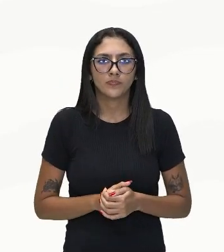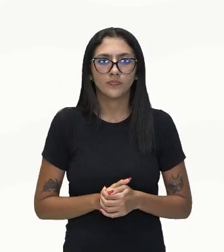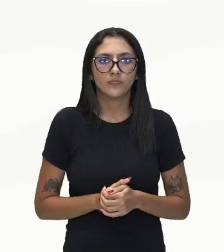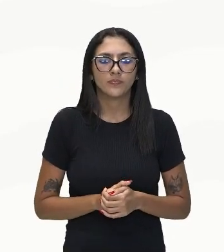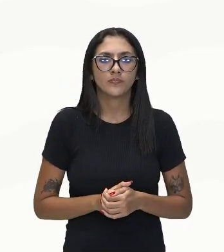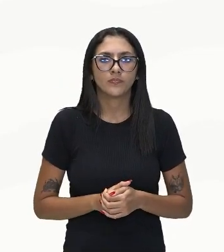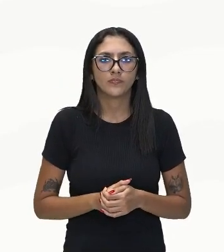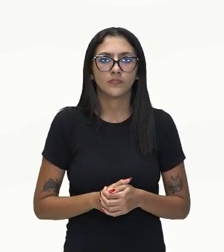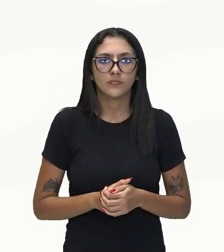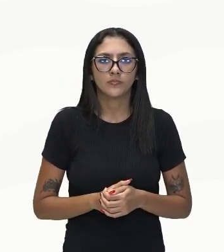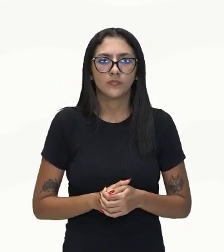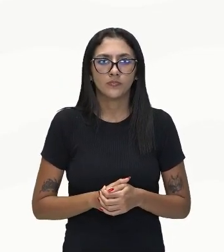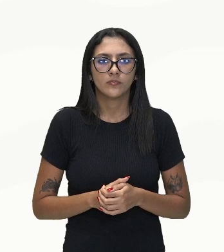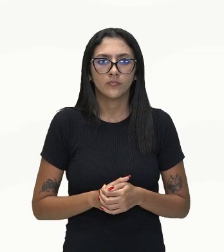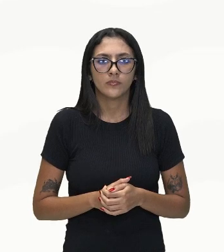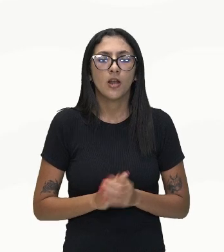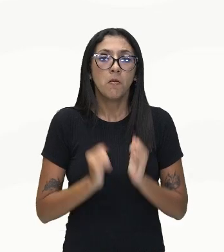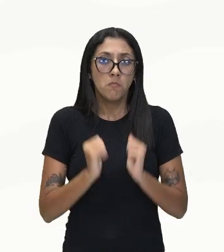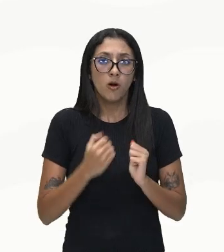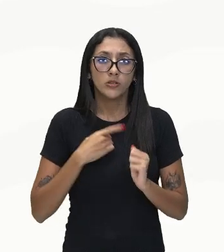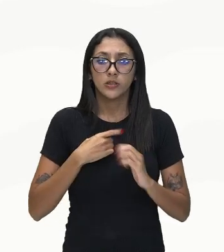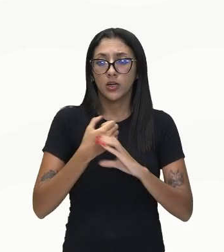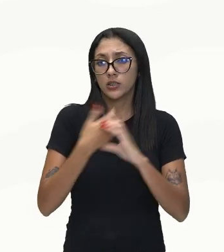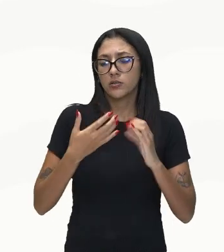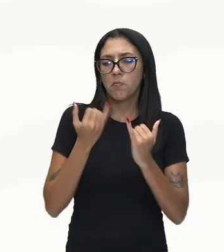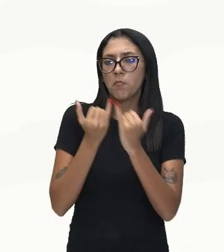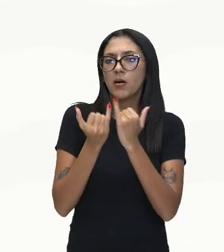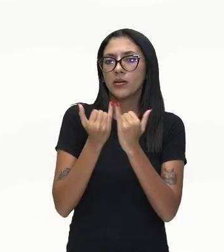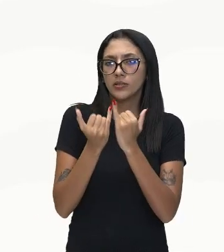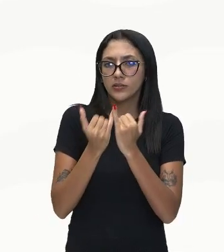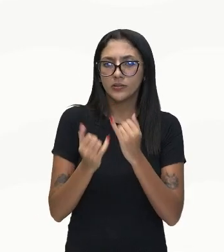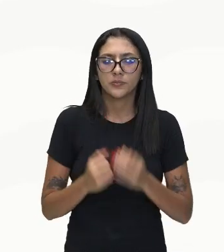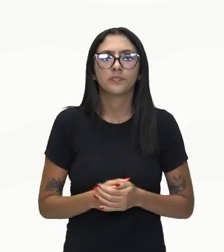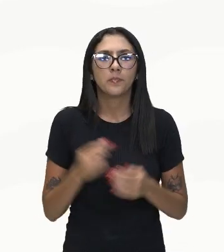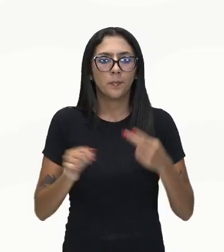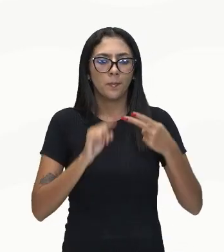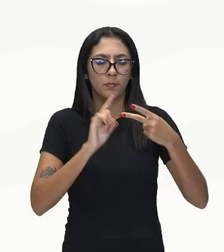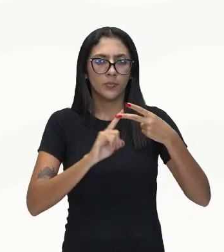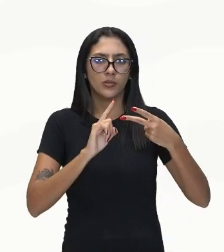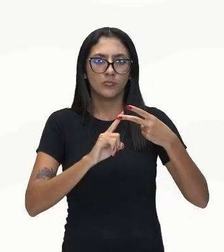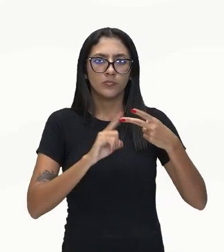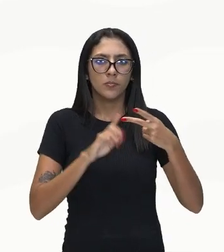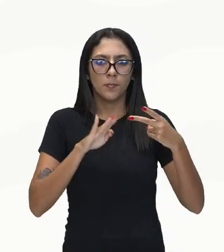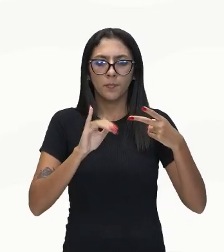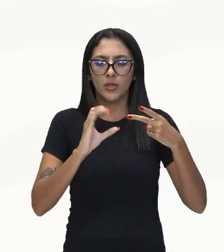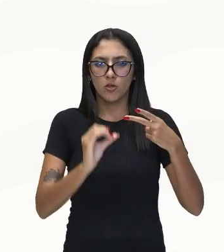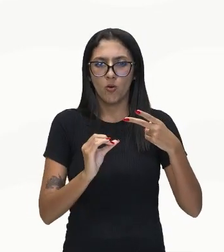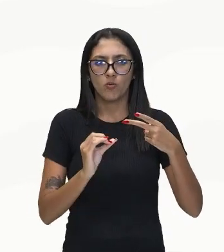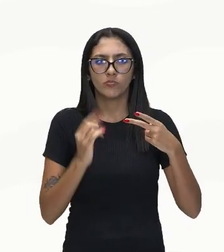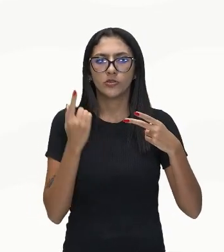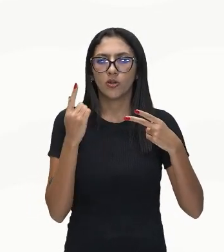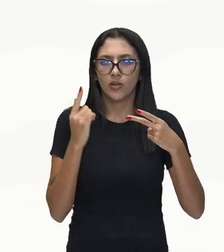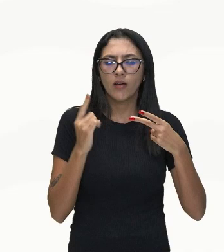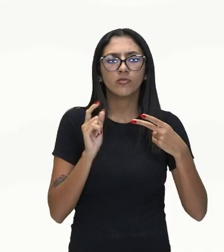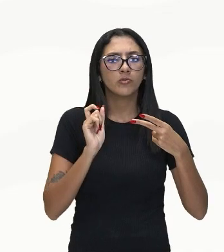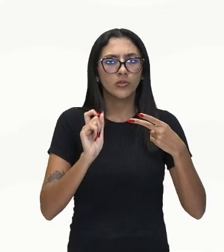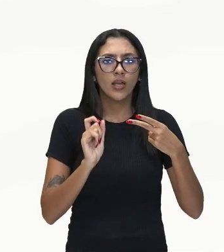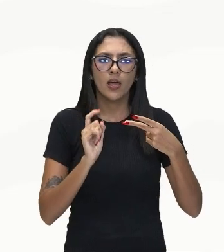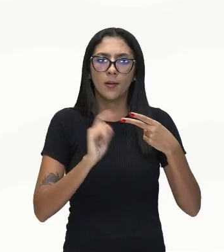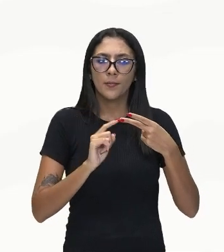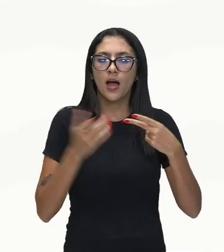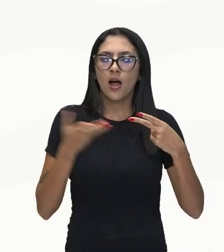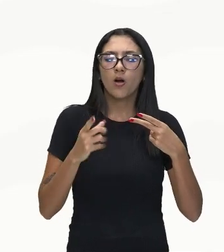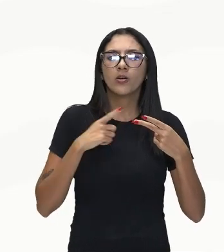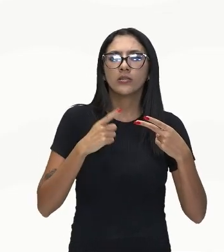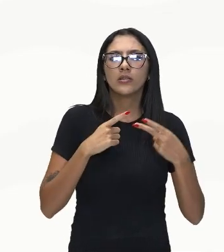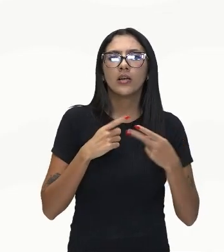esses critérios também pode ser um elemento, tá? A gente tem o critério biogeográfico. Aqui, nesse caso, professor Eberson, entra a questão do